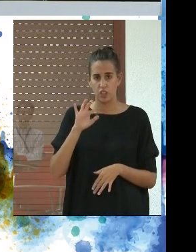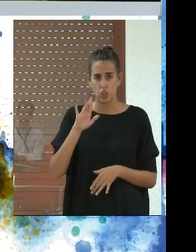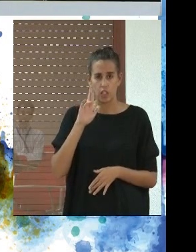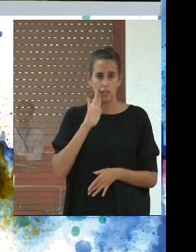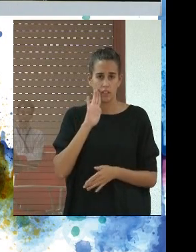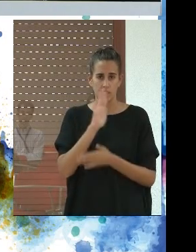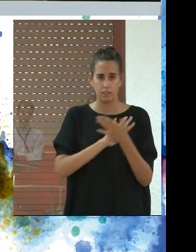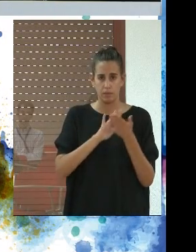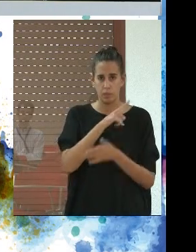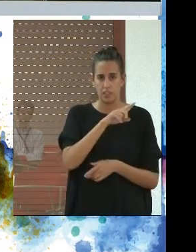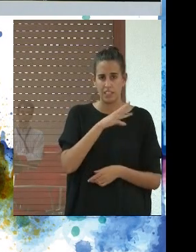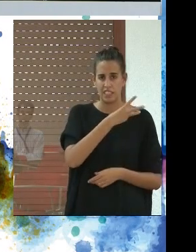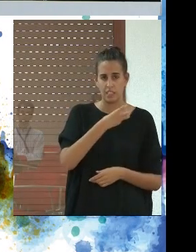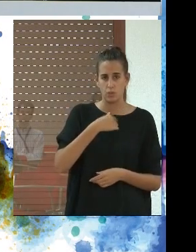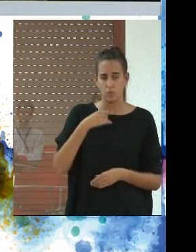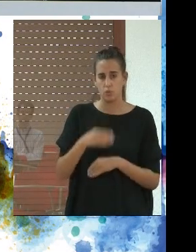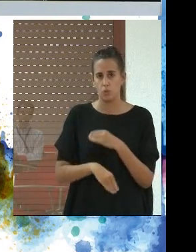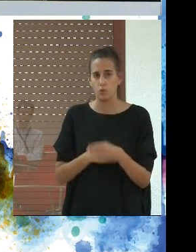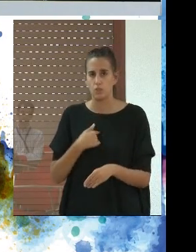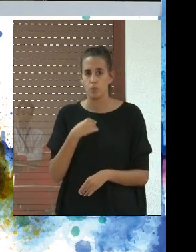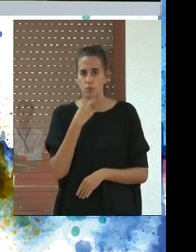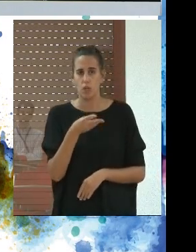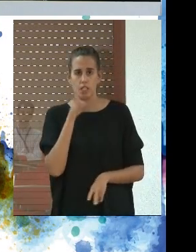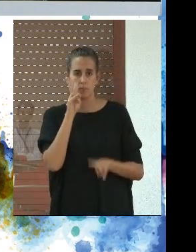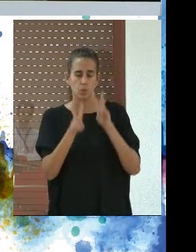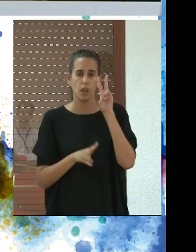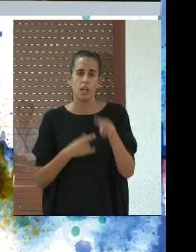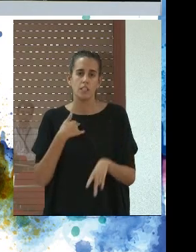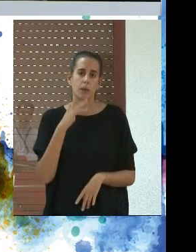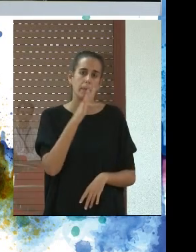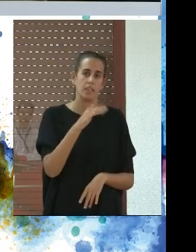Of the use of the vowels and different techniques that